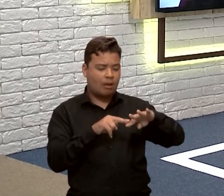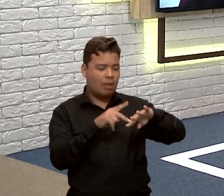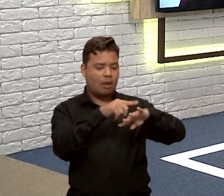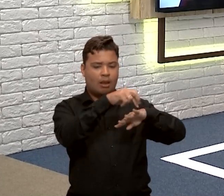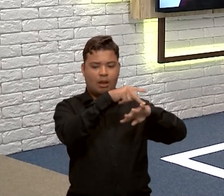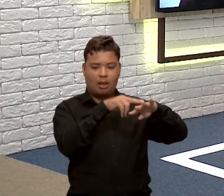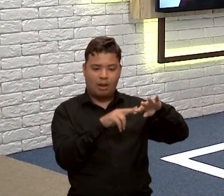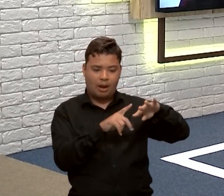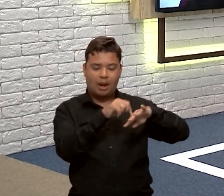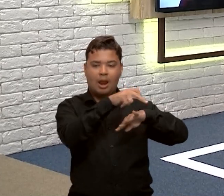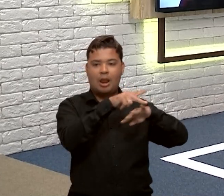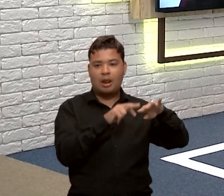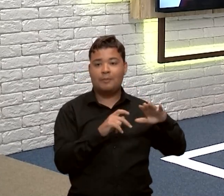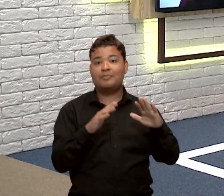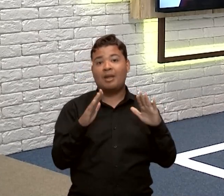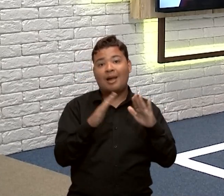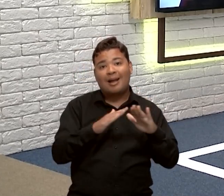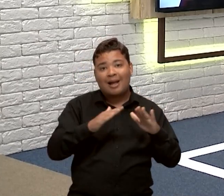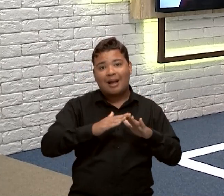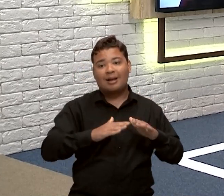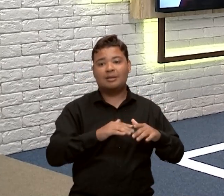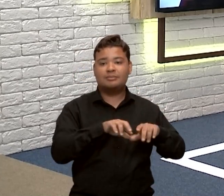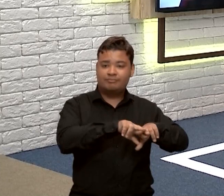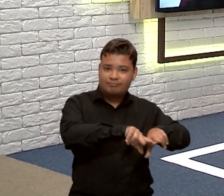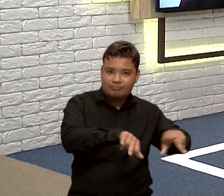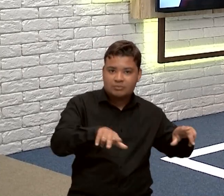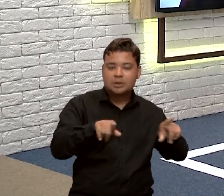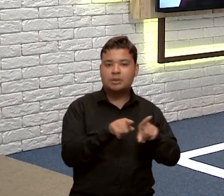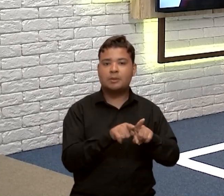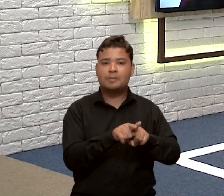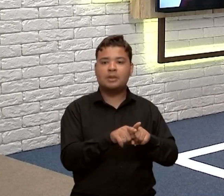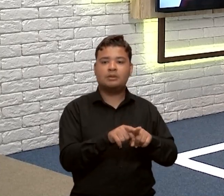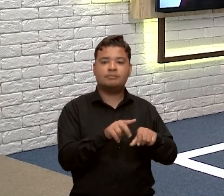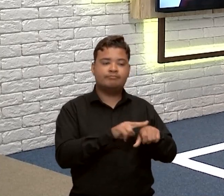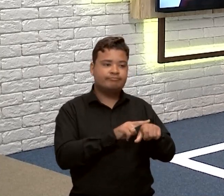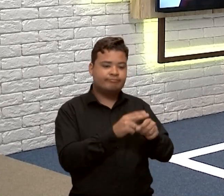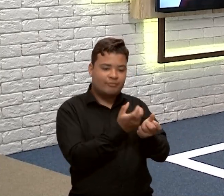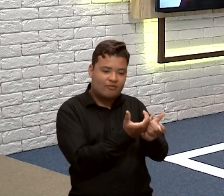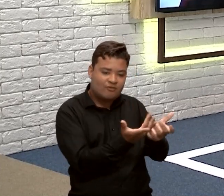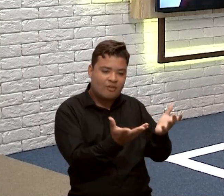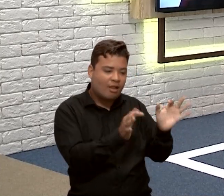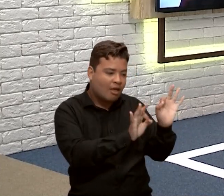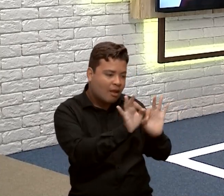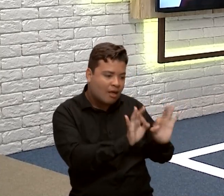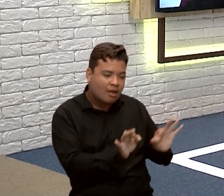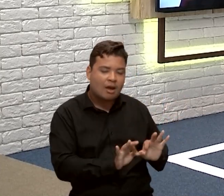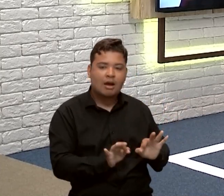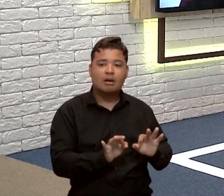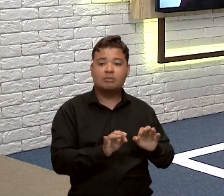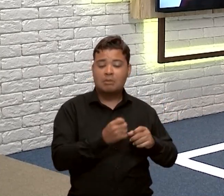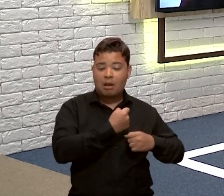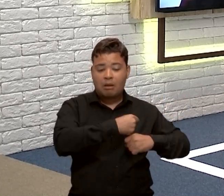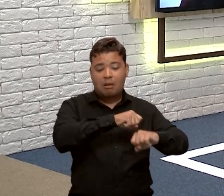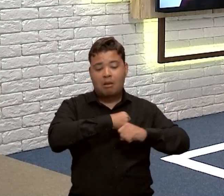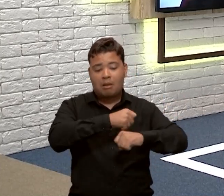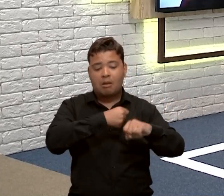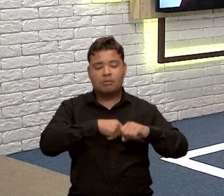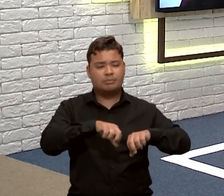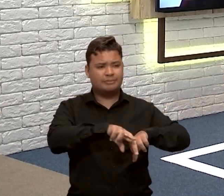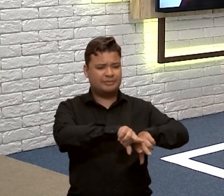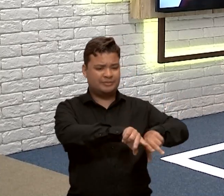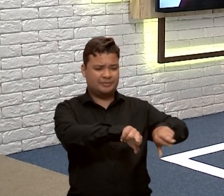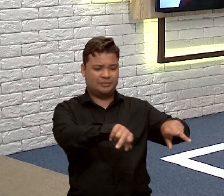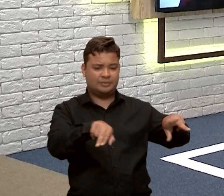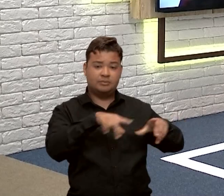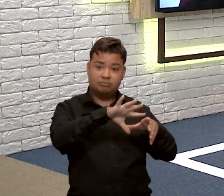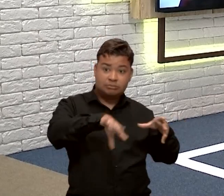as rotinas dentro de casa, arrumar um jardim, varrer um quintal, uma calçada, isso tudo inclui